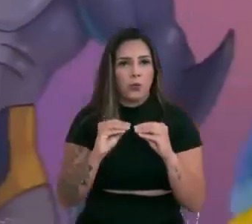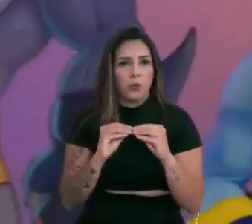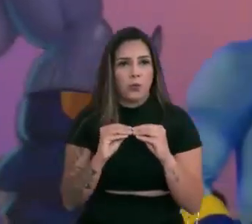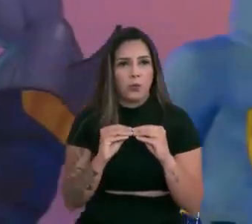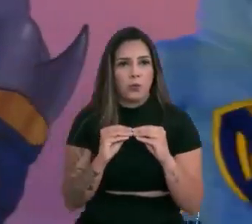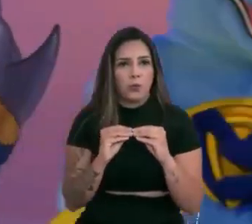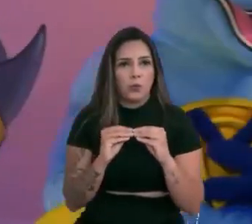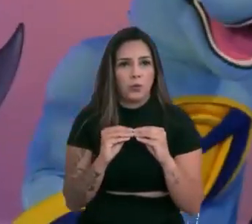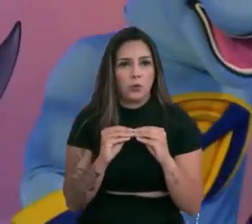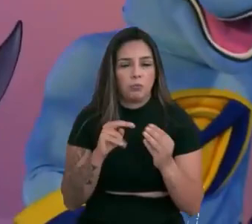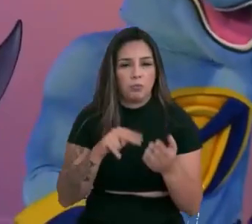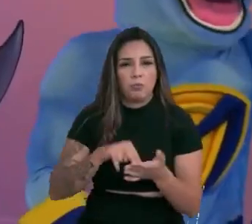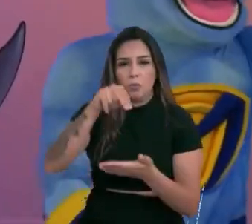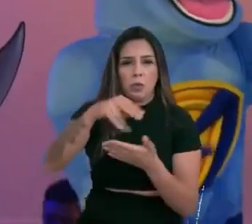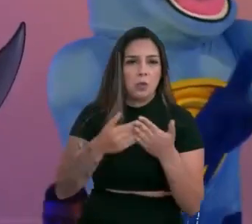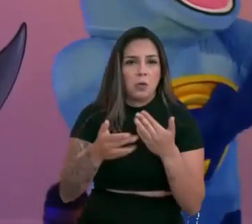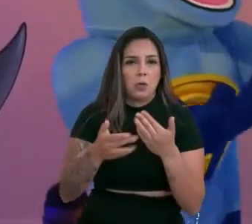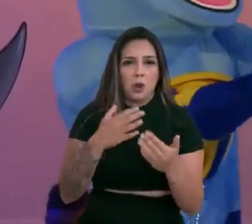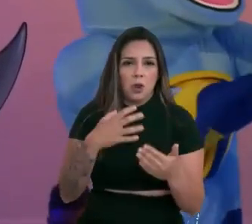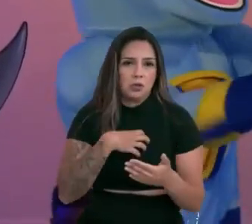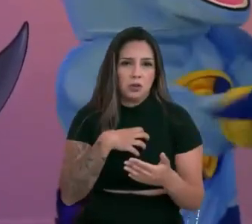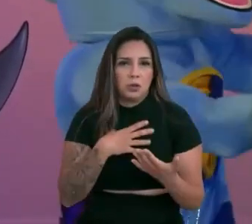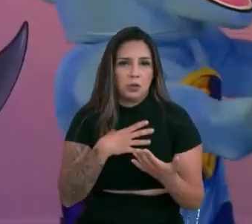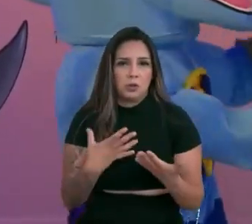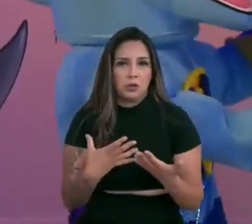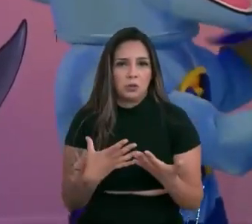pular de qualquer jeito nesse lugar?